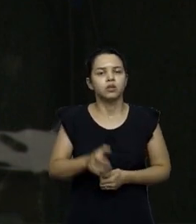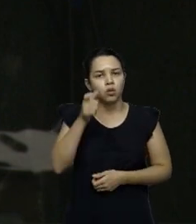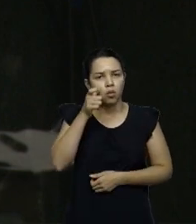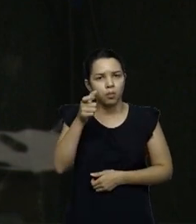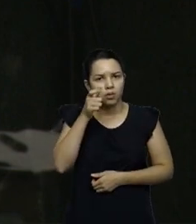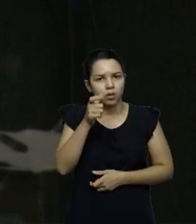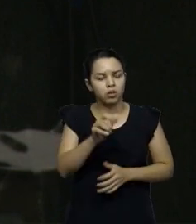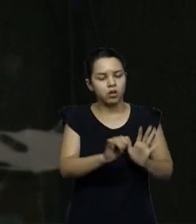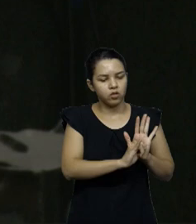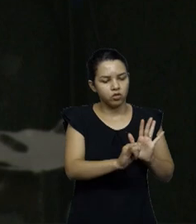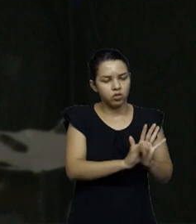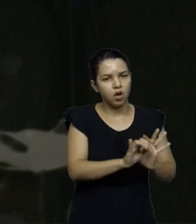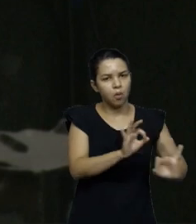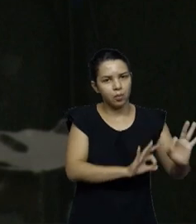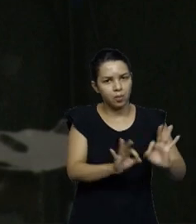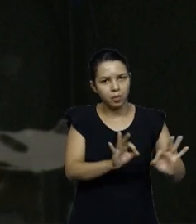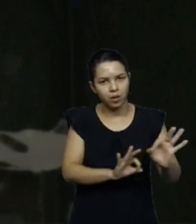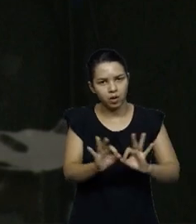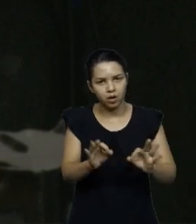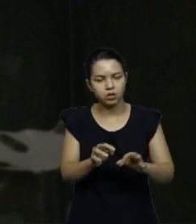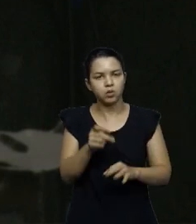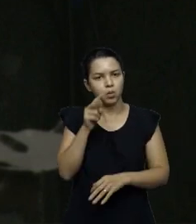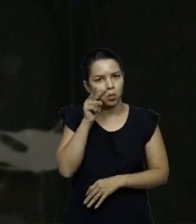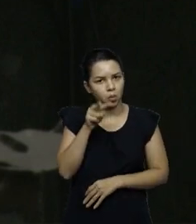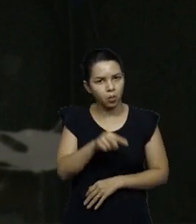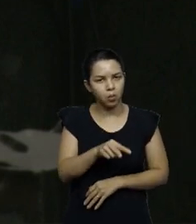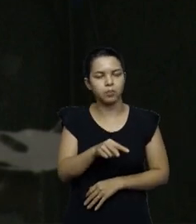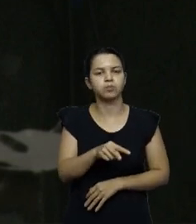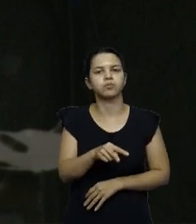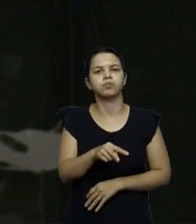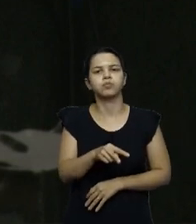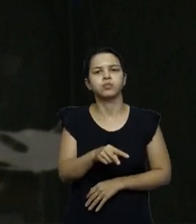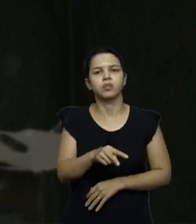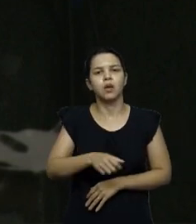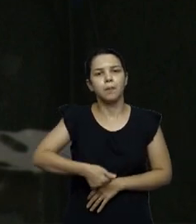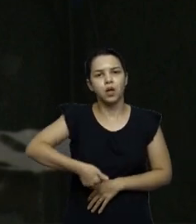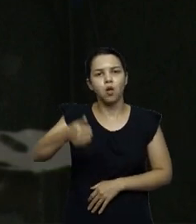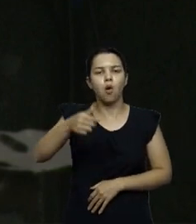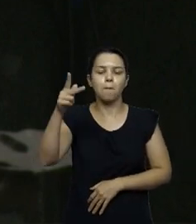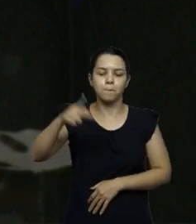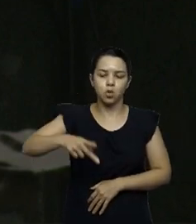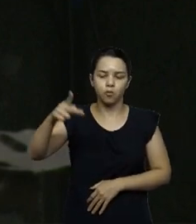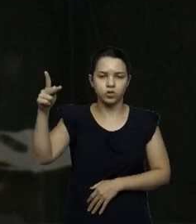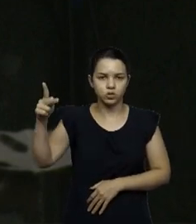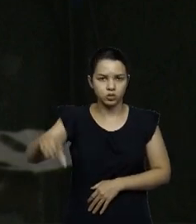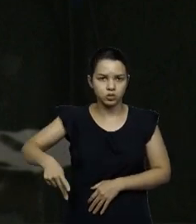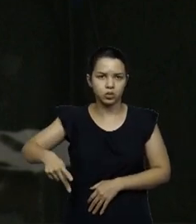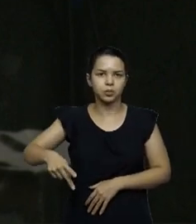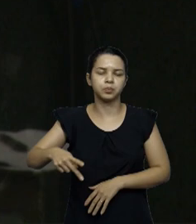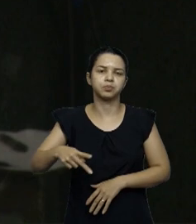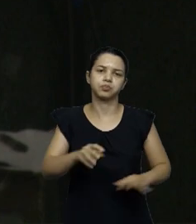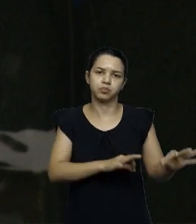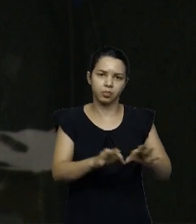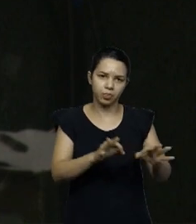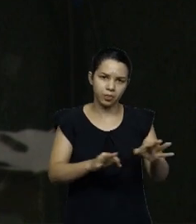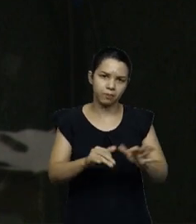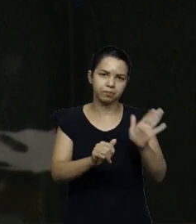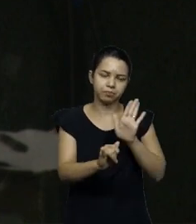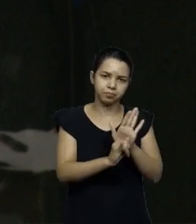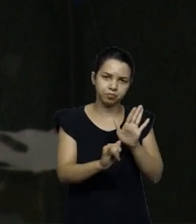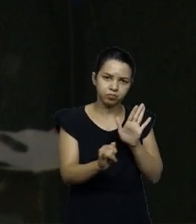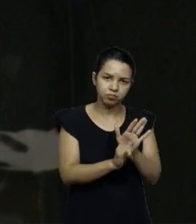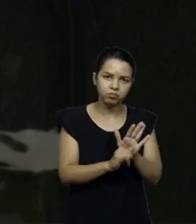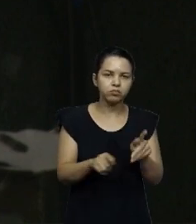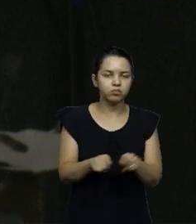pelos professores através de sua representação ninguém melhor que os professores para formulação do edital e